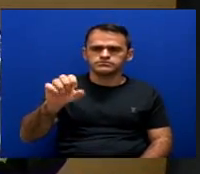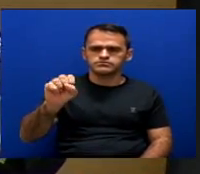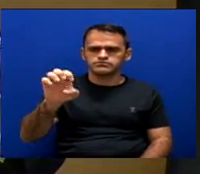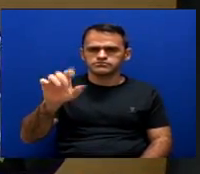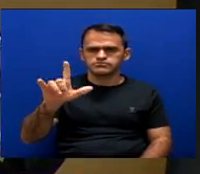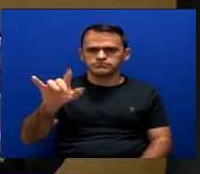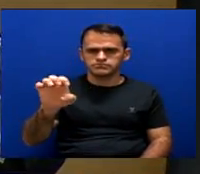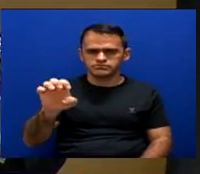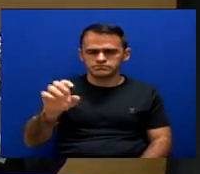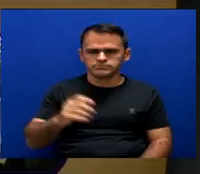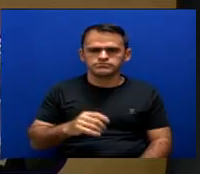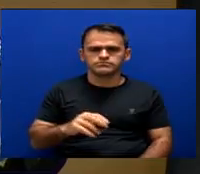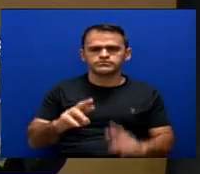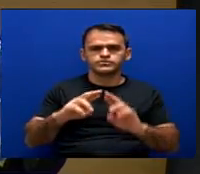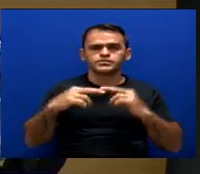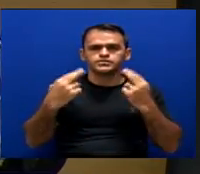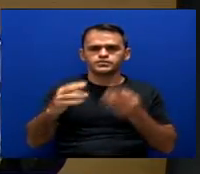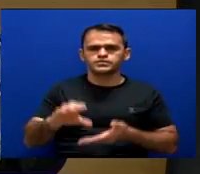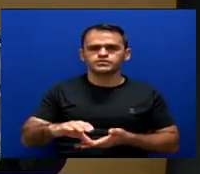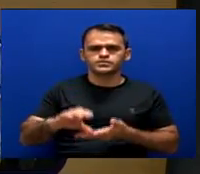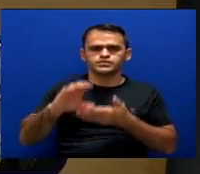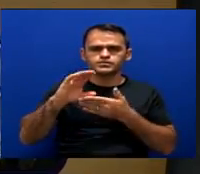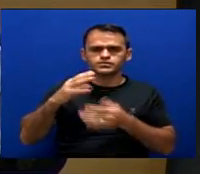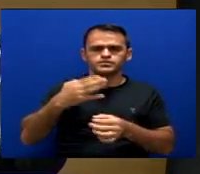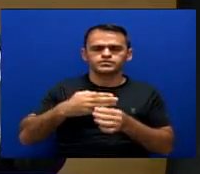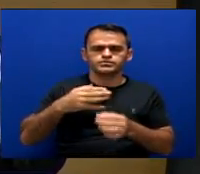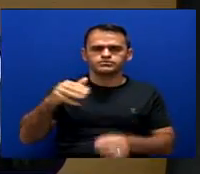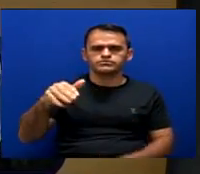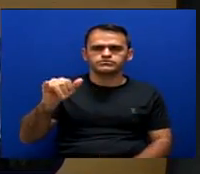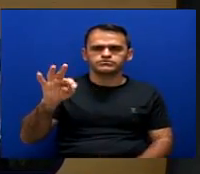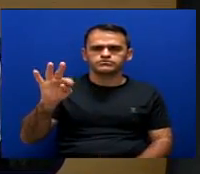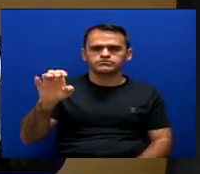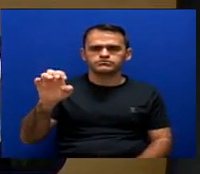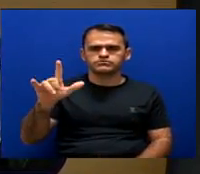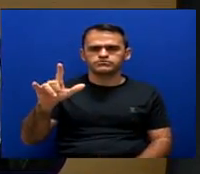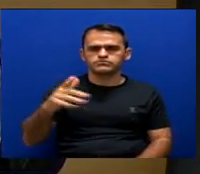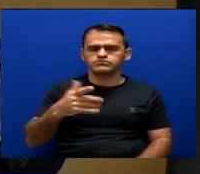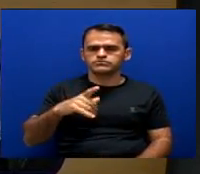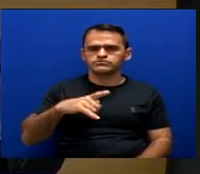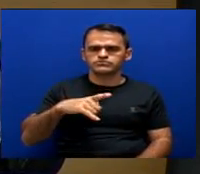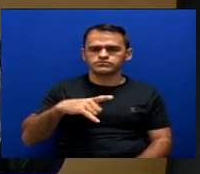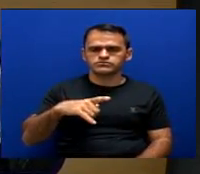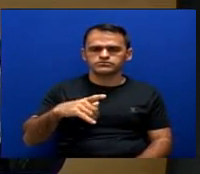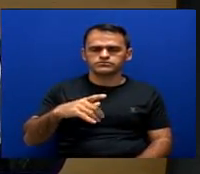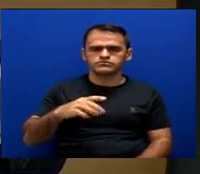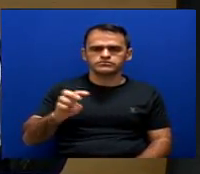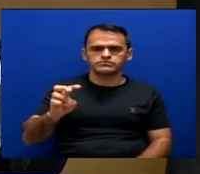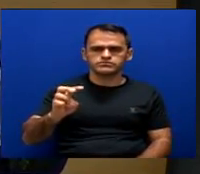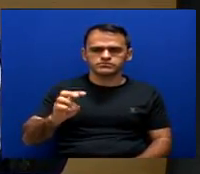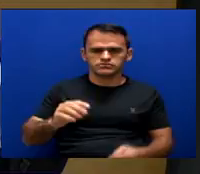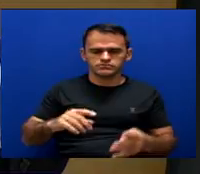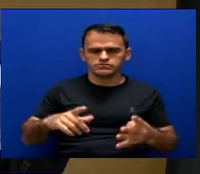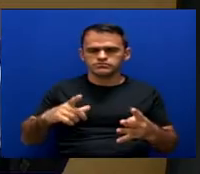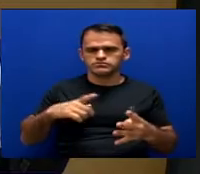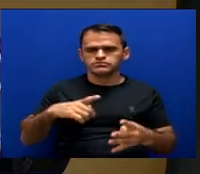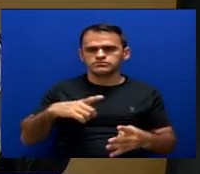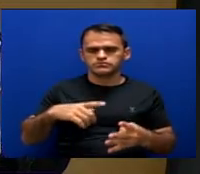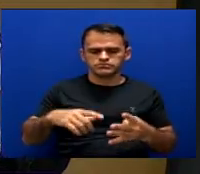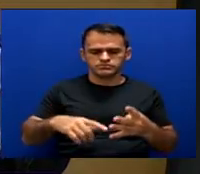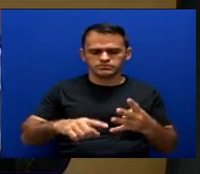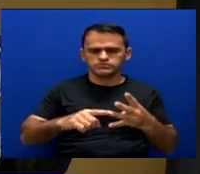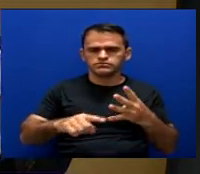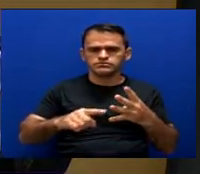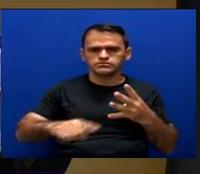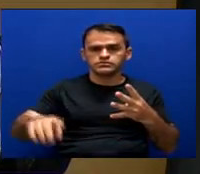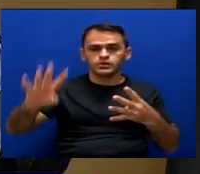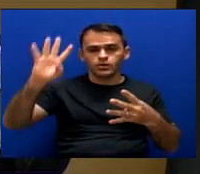a reunião do conselho municipal o meu espelho pra avisar que é toda até toda terceira quarta feira do mês a